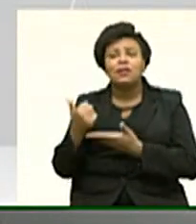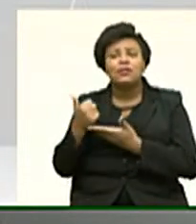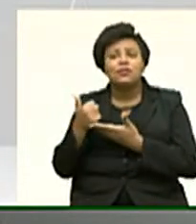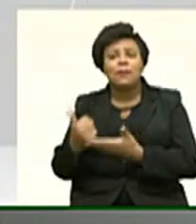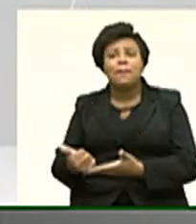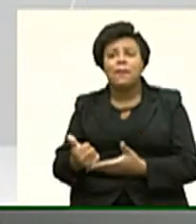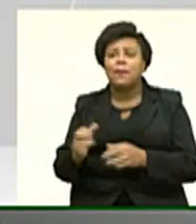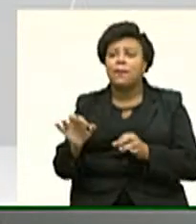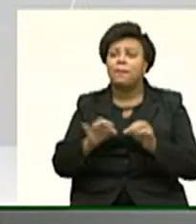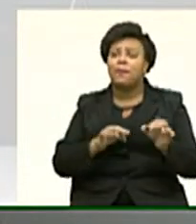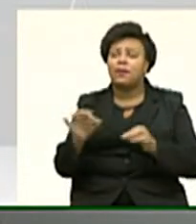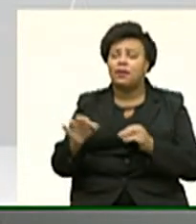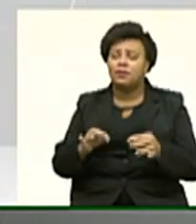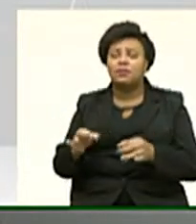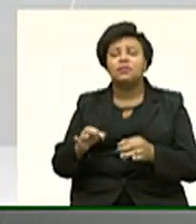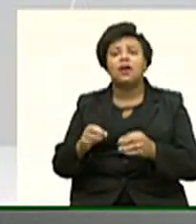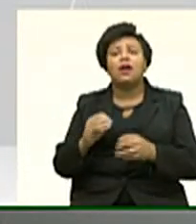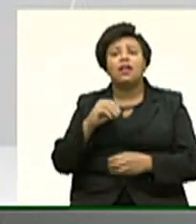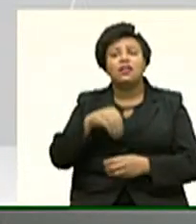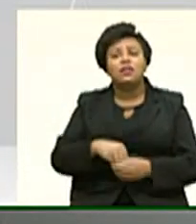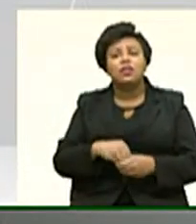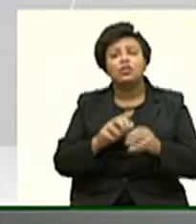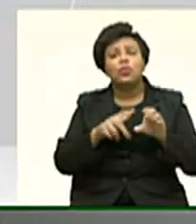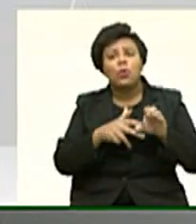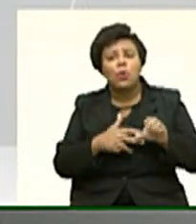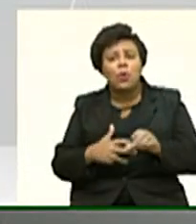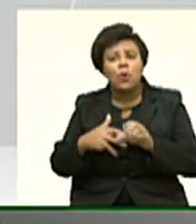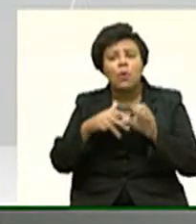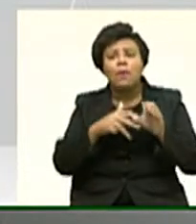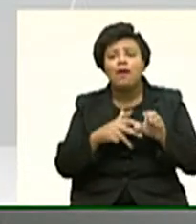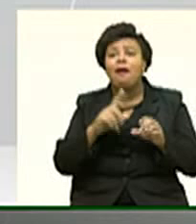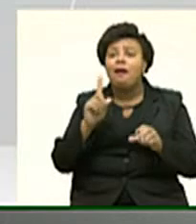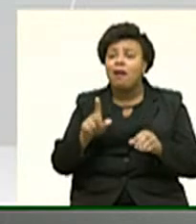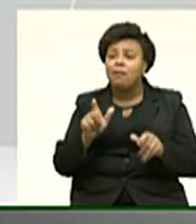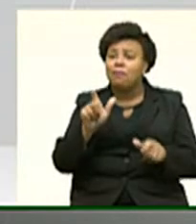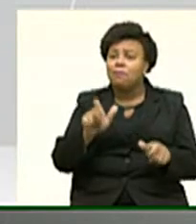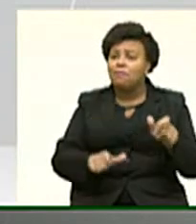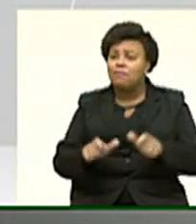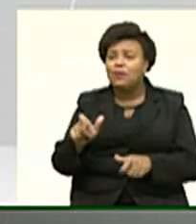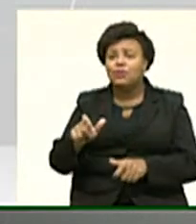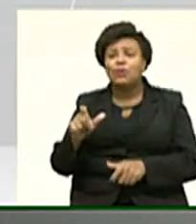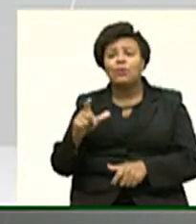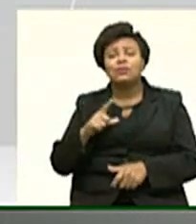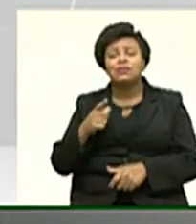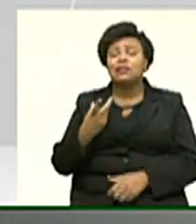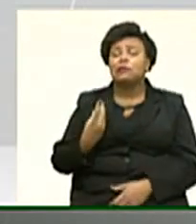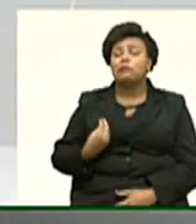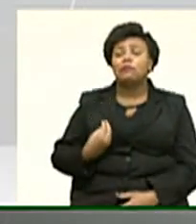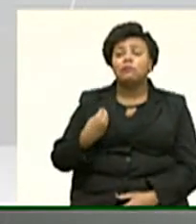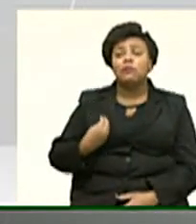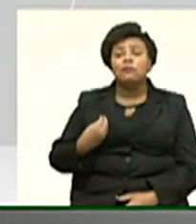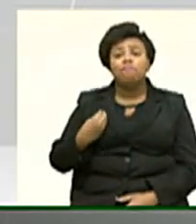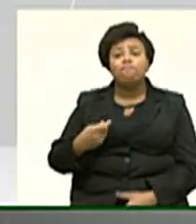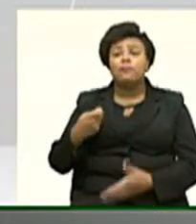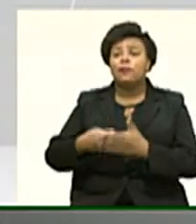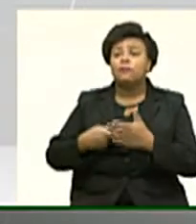para organizar-se em cooperativas. São pessoas que estão na sobrevivência e